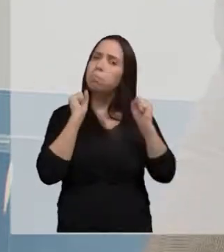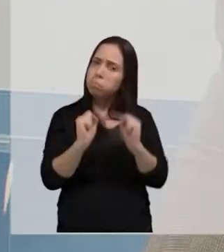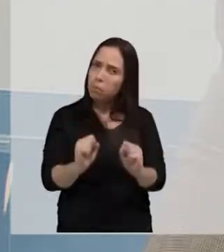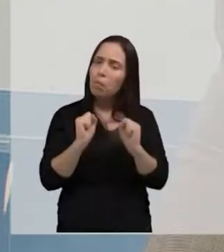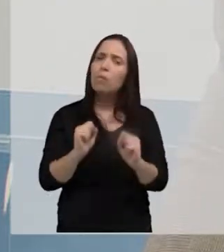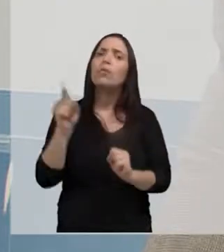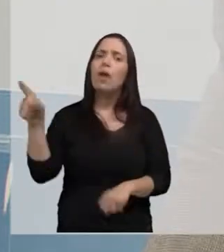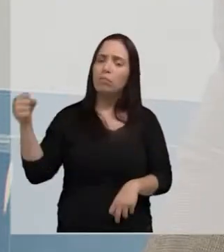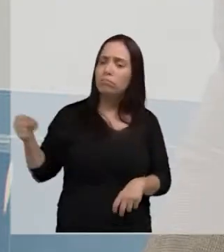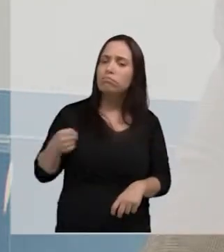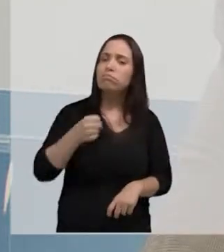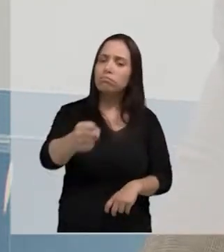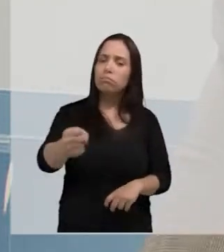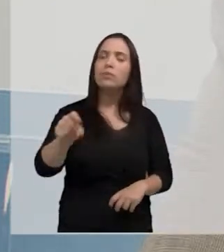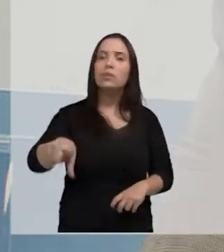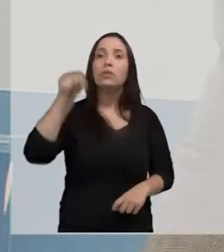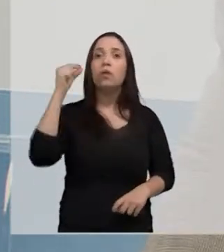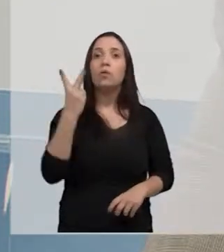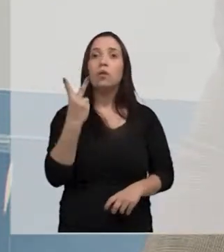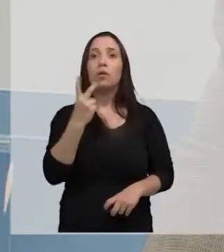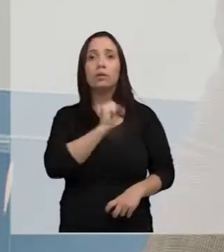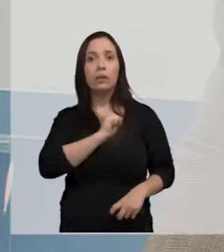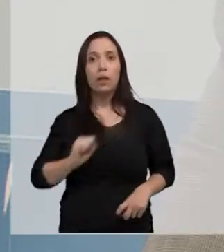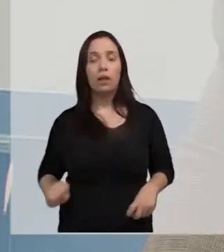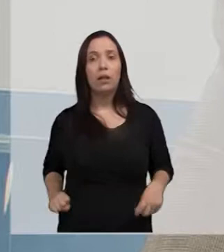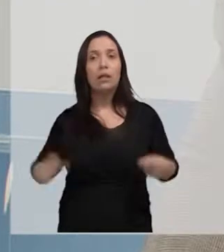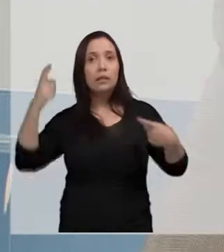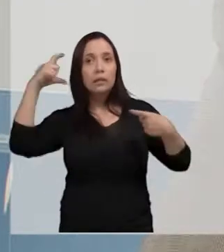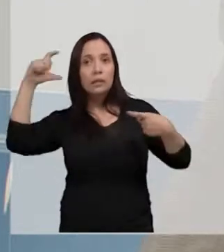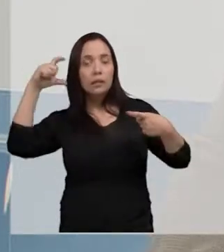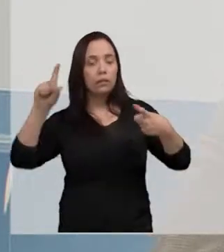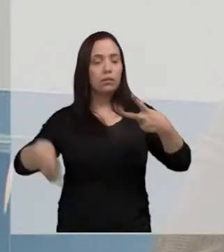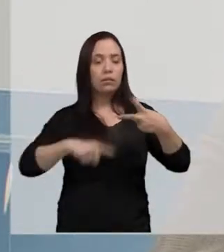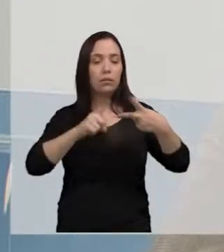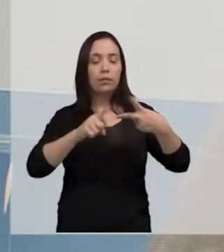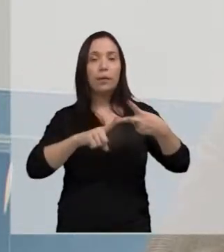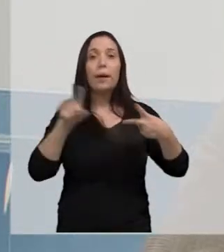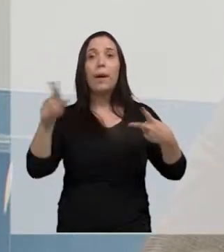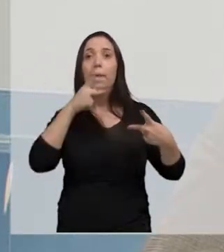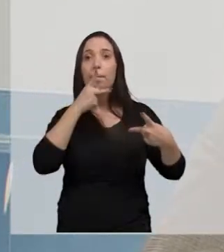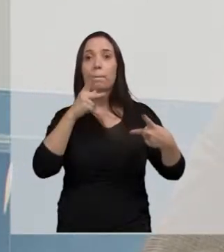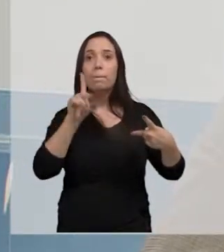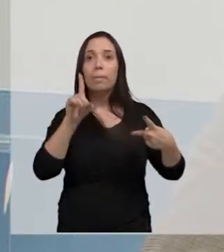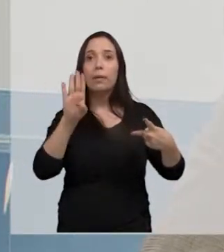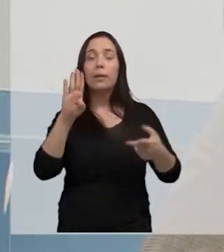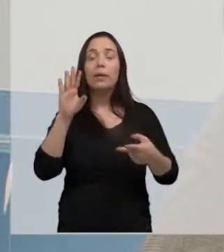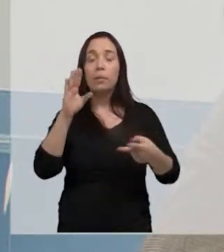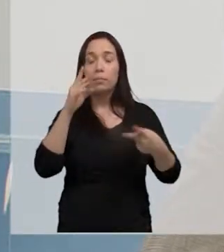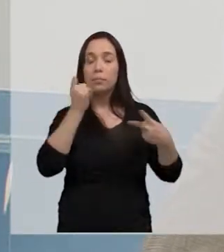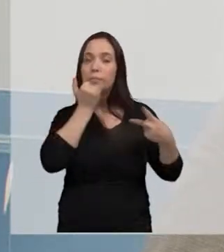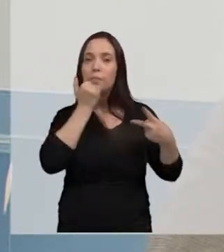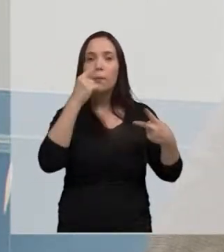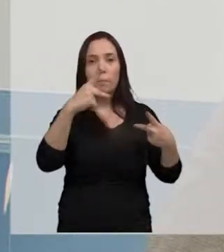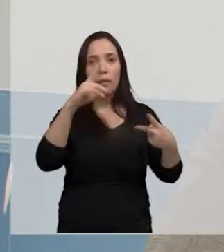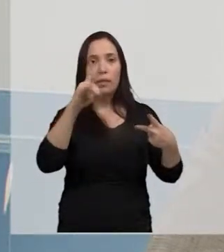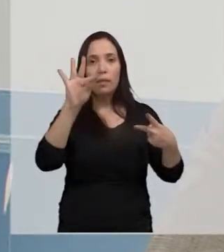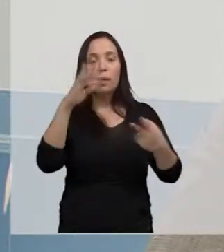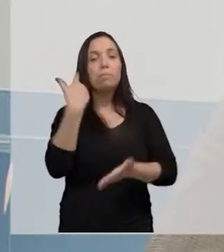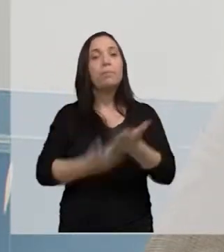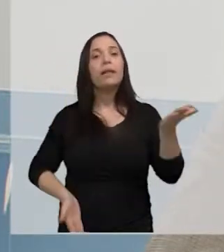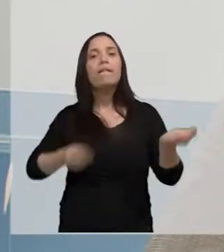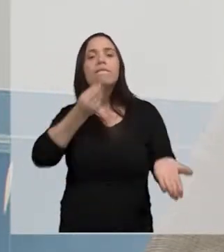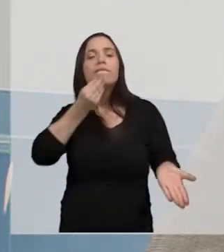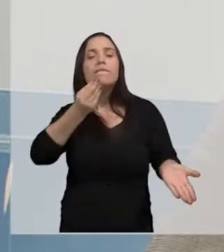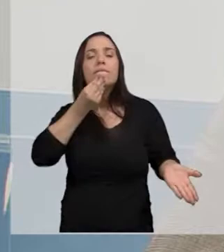ter lançado 2 senadores, poderia ter sido eleito. O PDT perdeu a chance, Luiz, de ter 2 senadores, um senador a